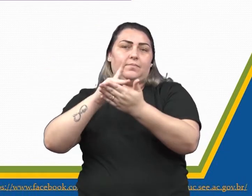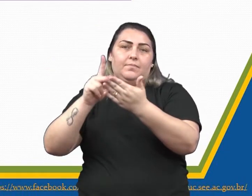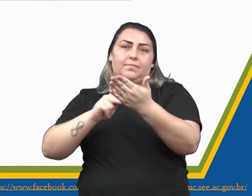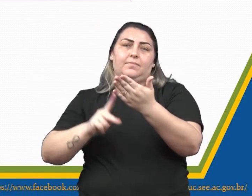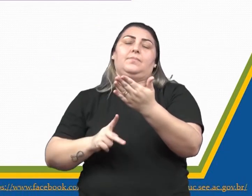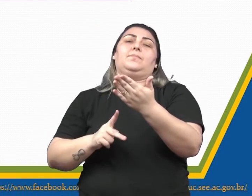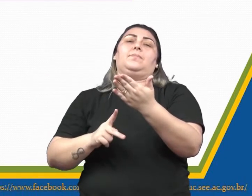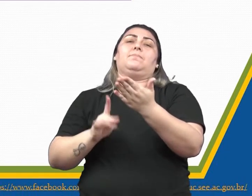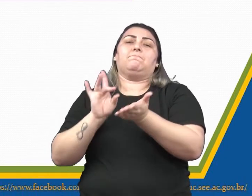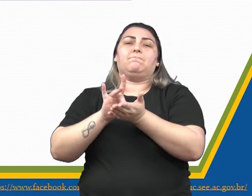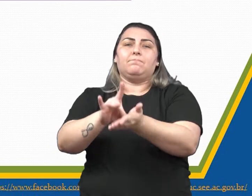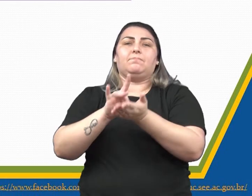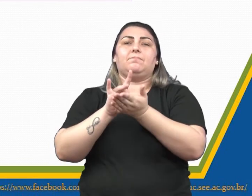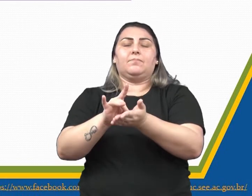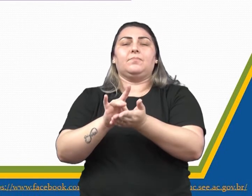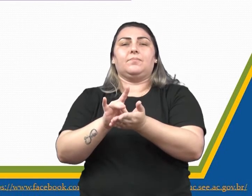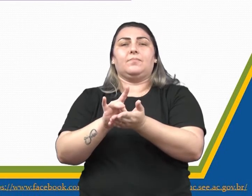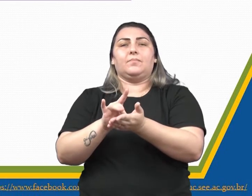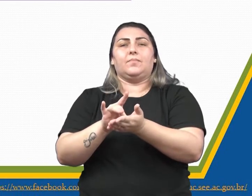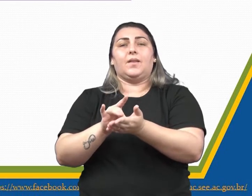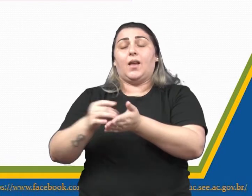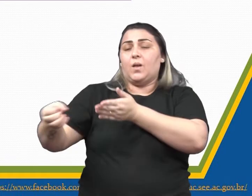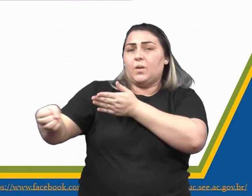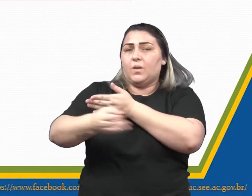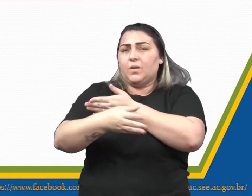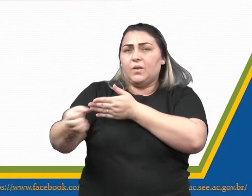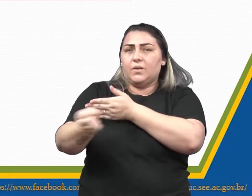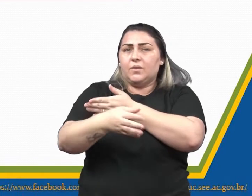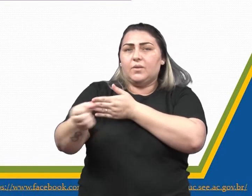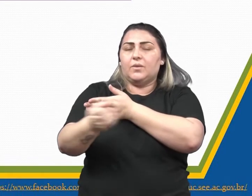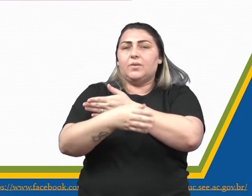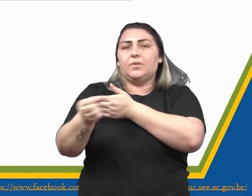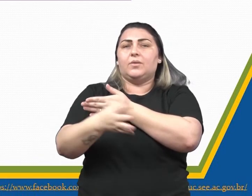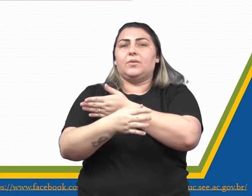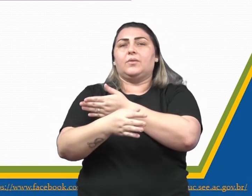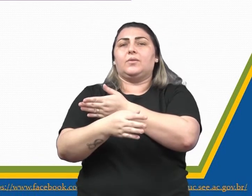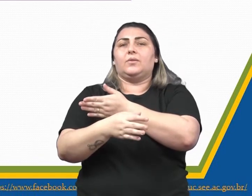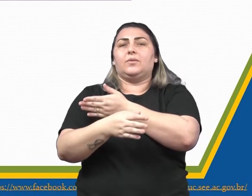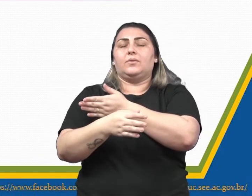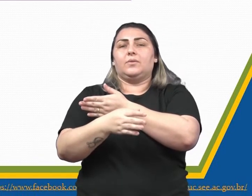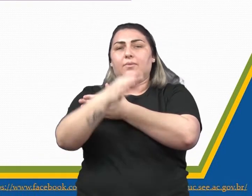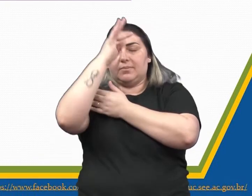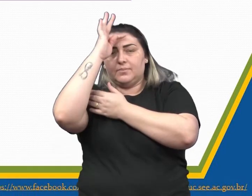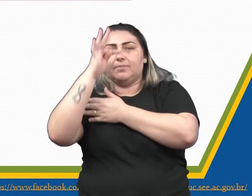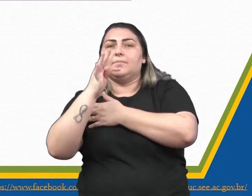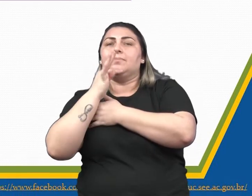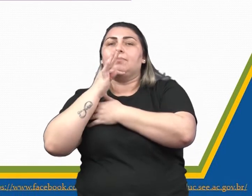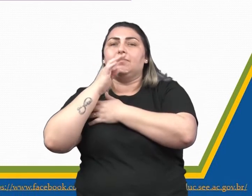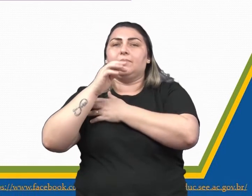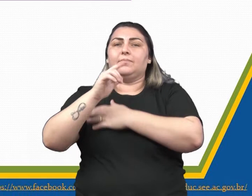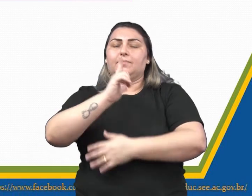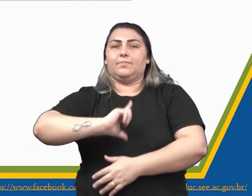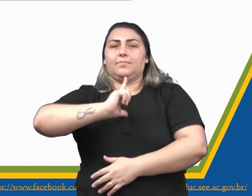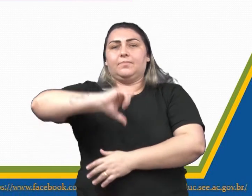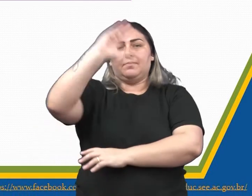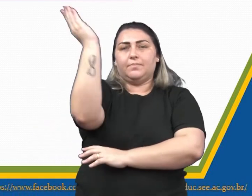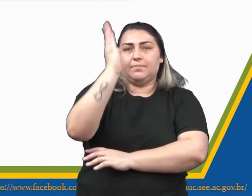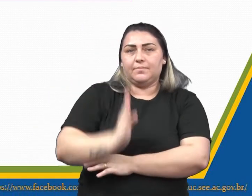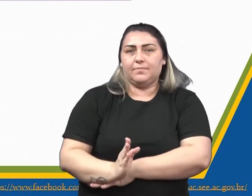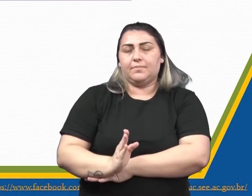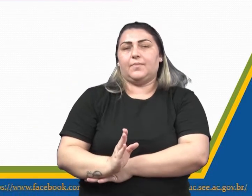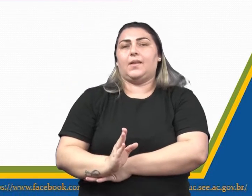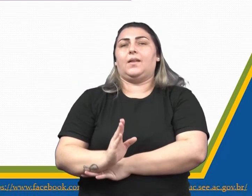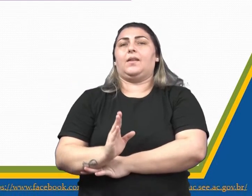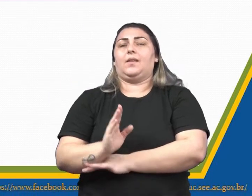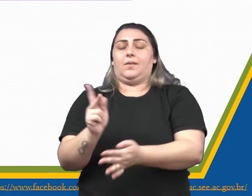se consolidou como uma nova e inusitada vertente da literatura brasileira. E aí, esse